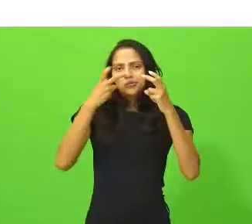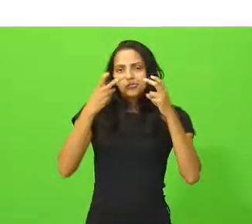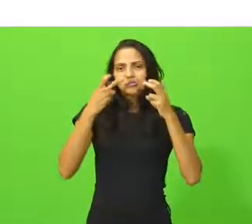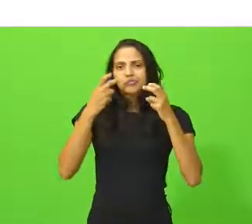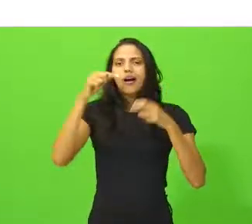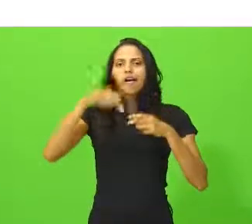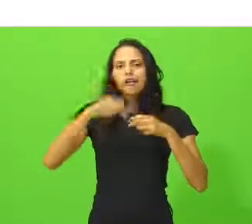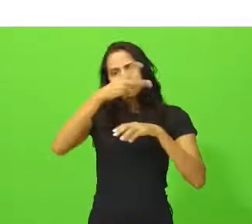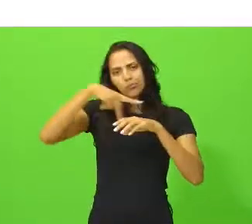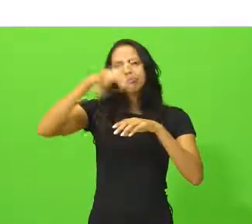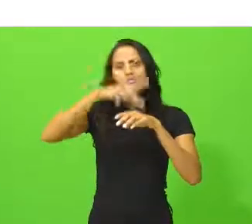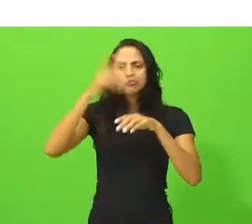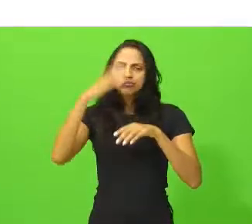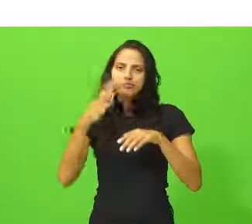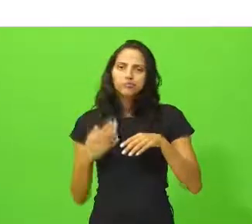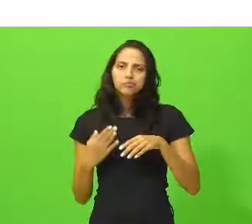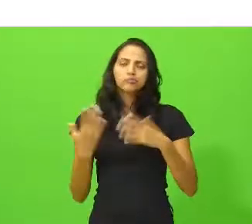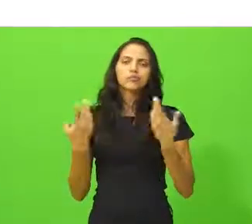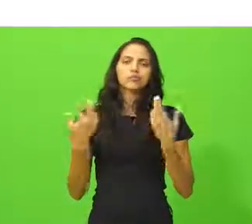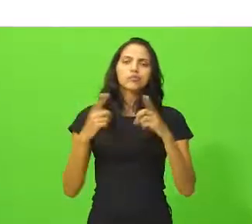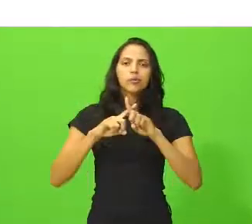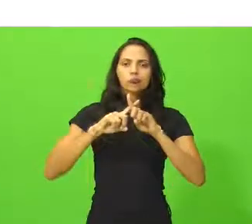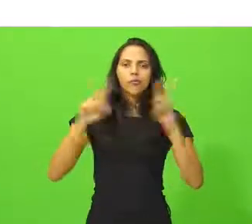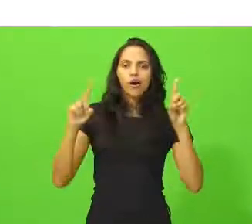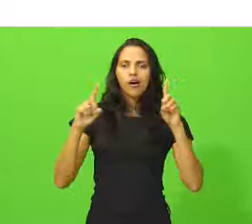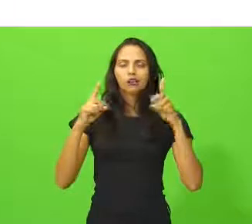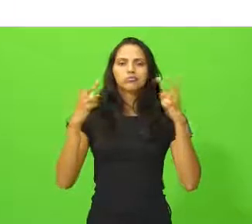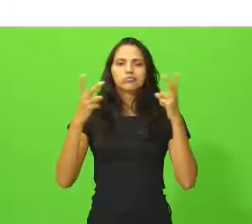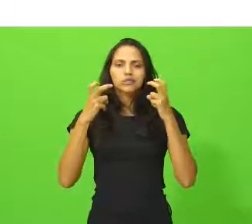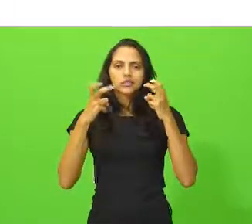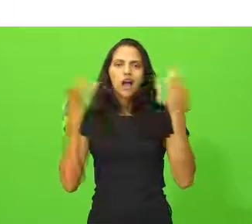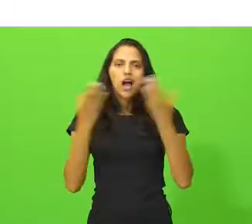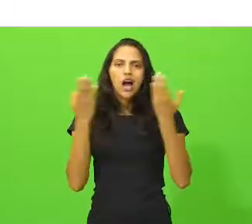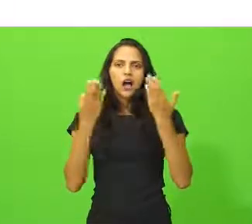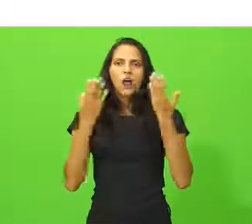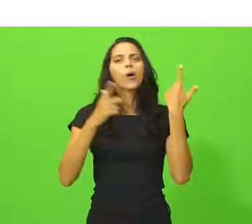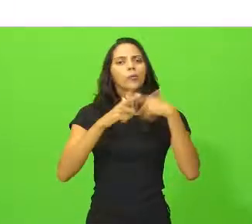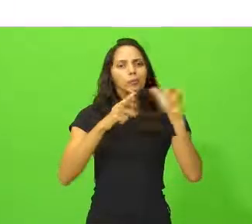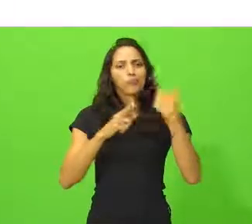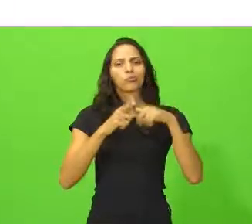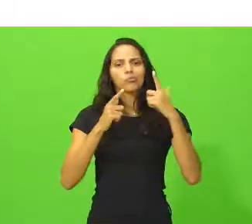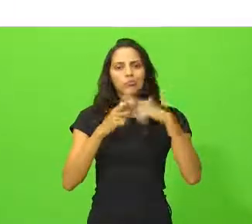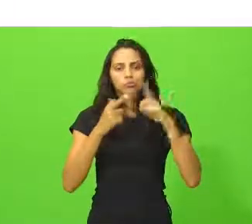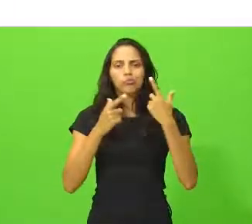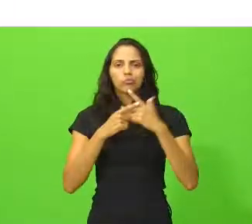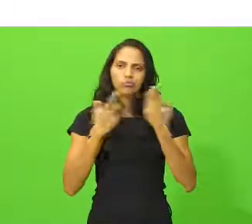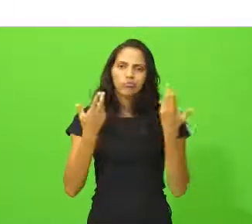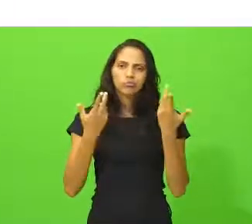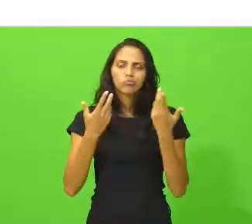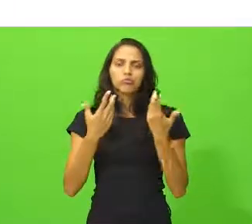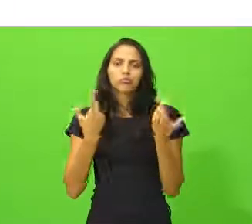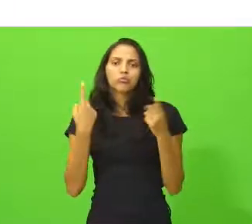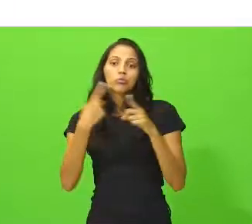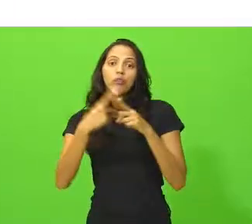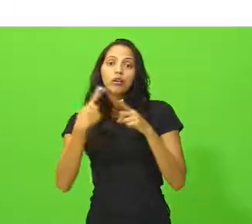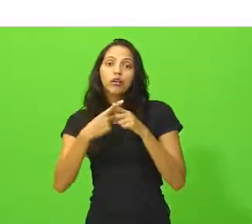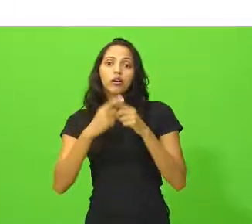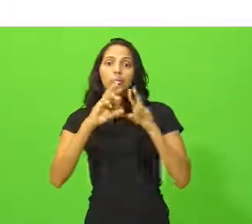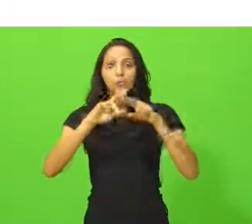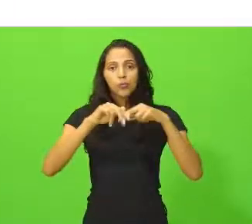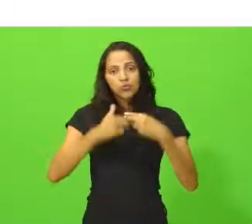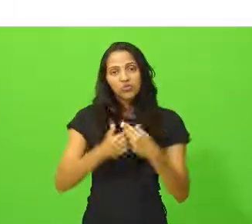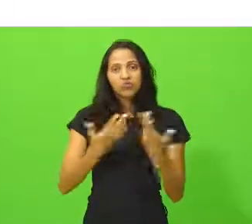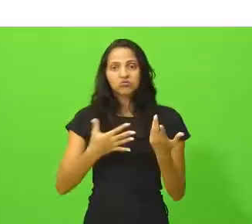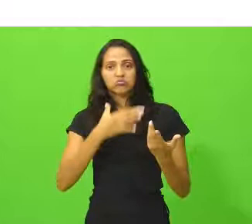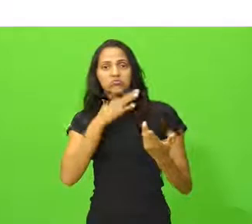tá? Em nosso país, mas está tendo inúmeros prejuízos, tá? Que corresponde, de